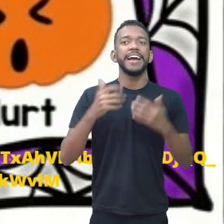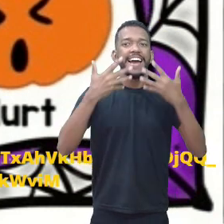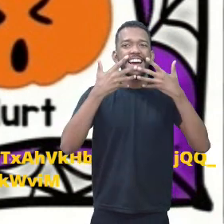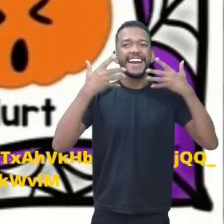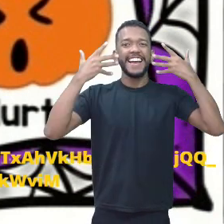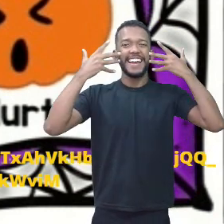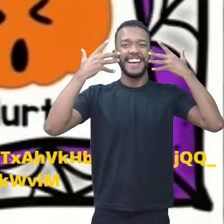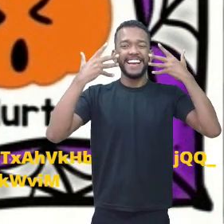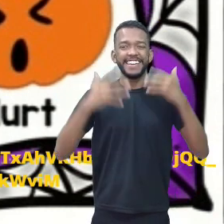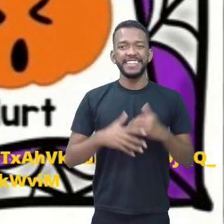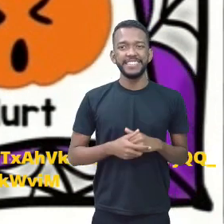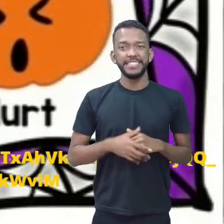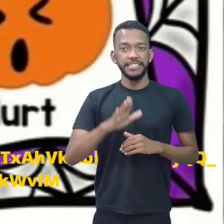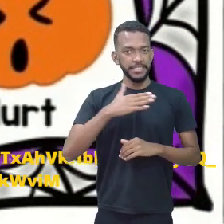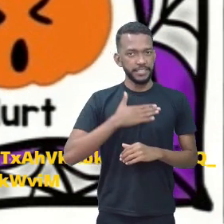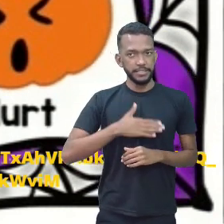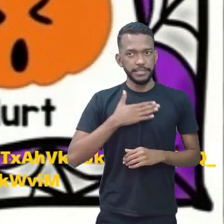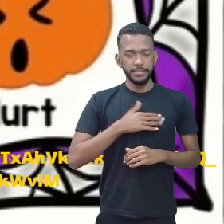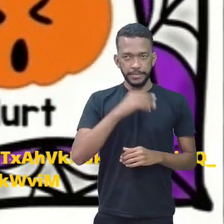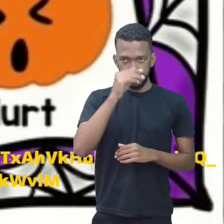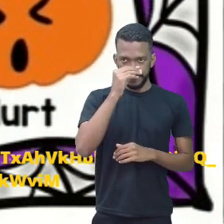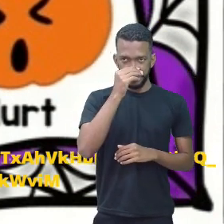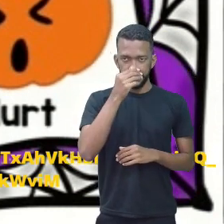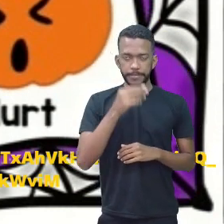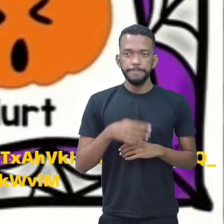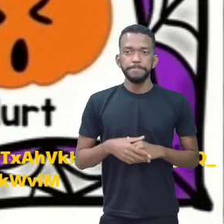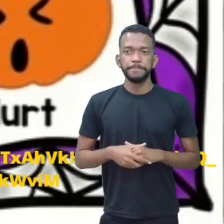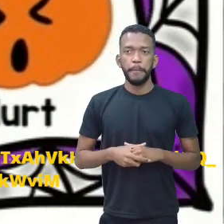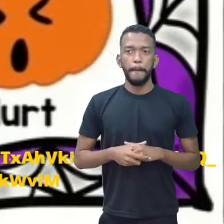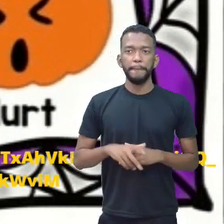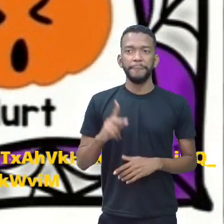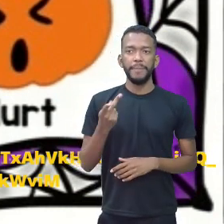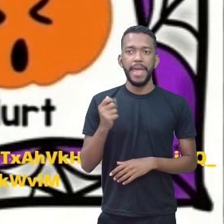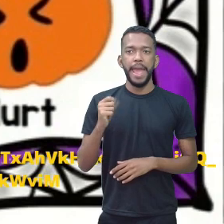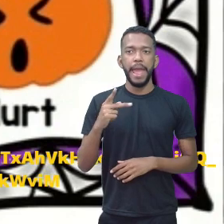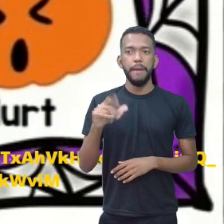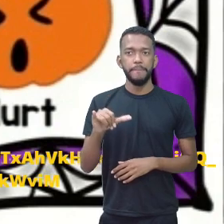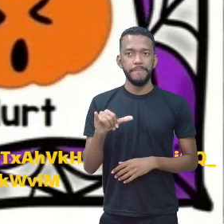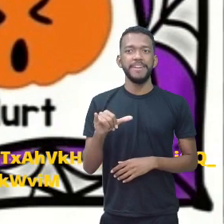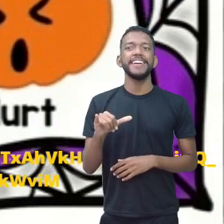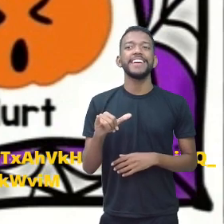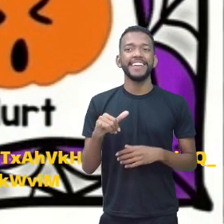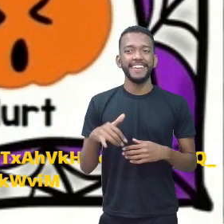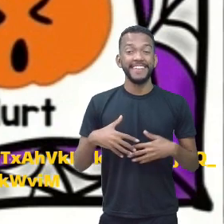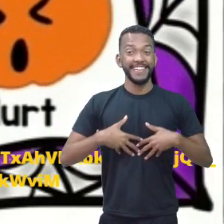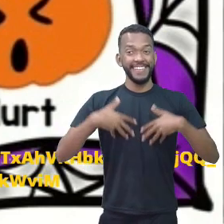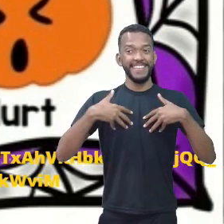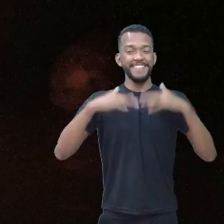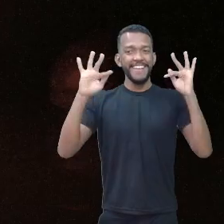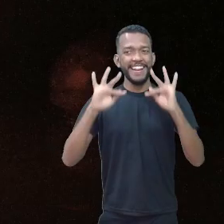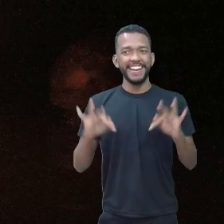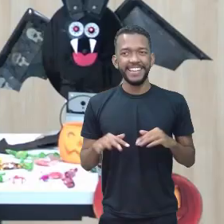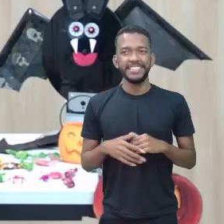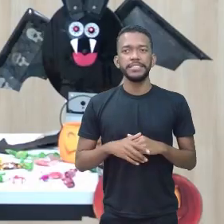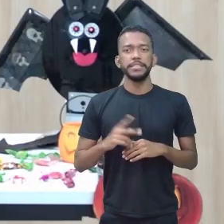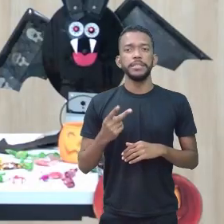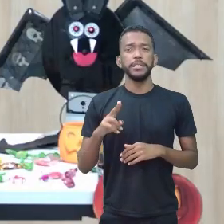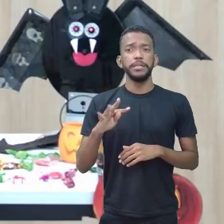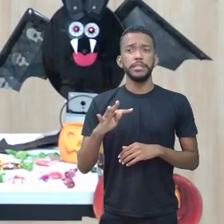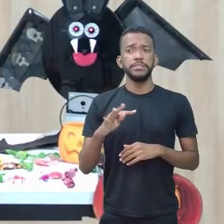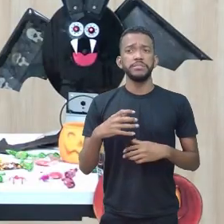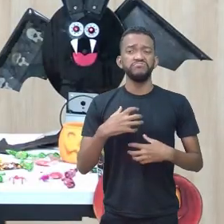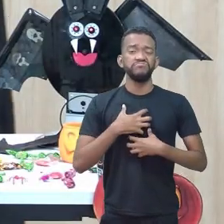viu pessoal? Devagar aí, animado. Happy, feliz. Hurt, alguém lhe